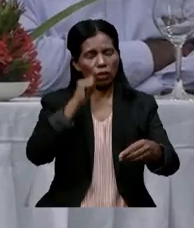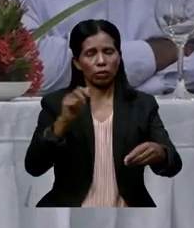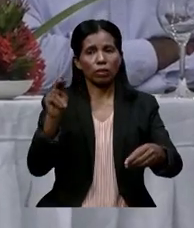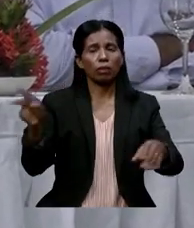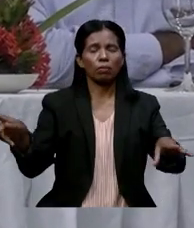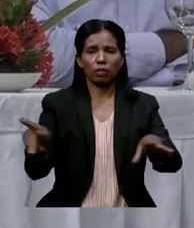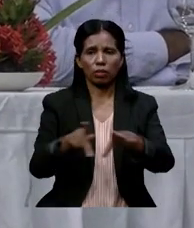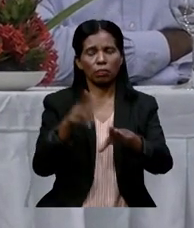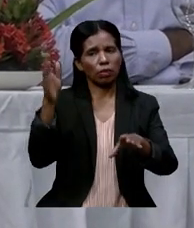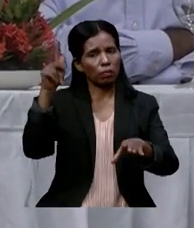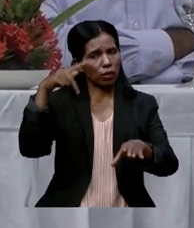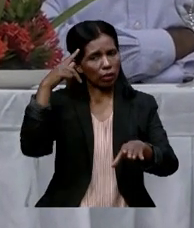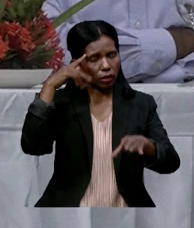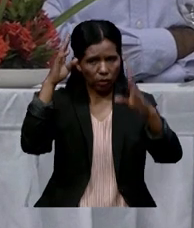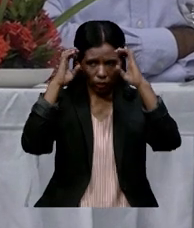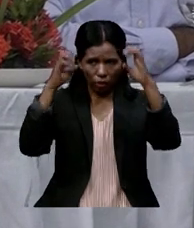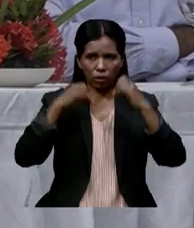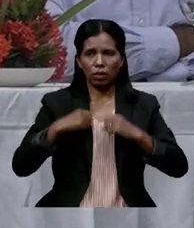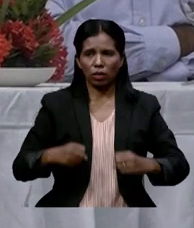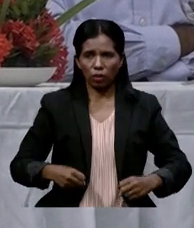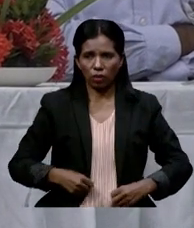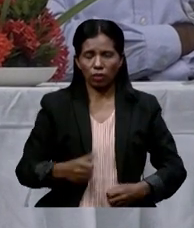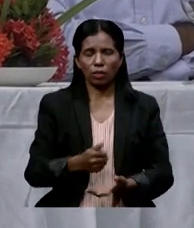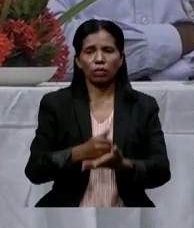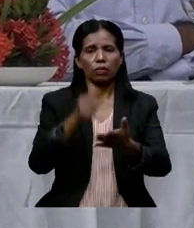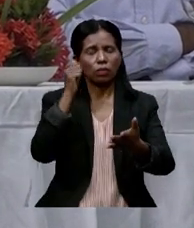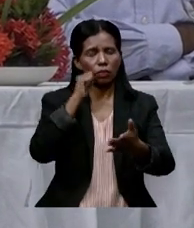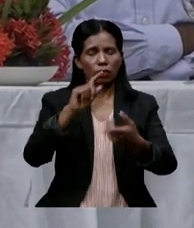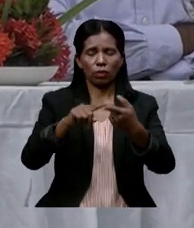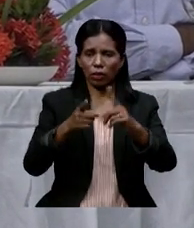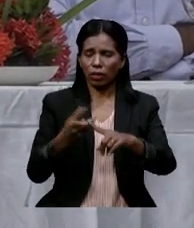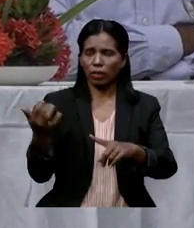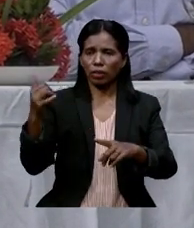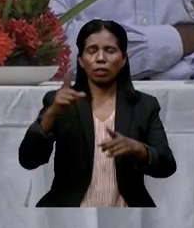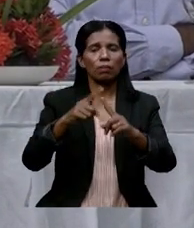participação nia política, educação, saúde, no turun feto maluk sira, baia